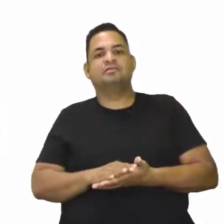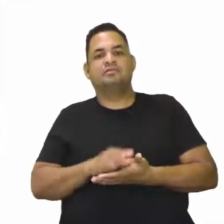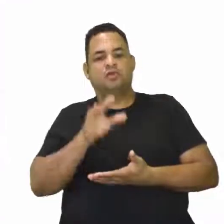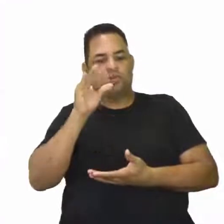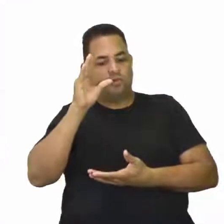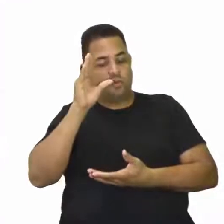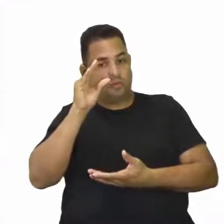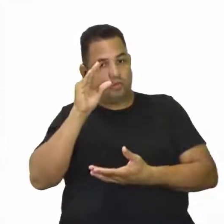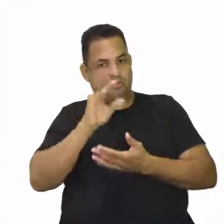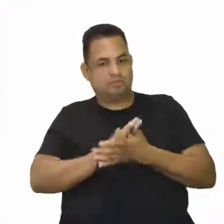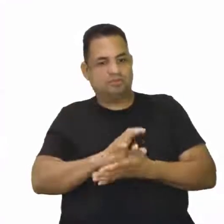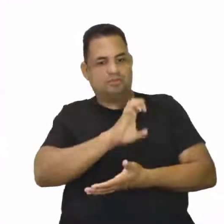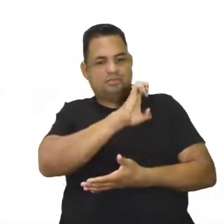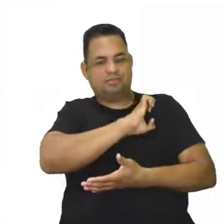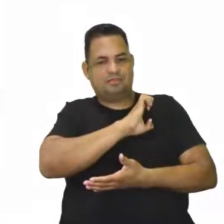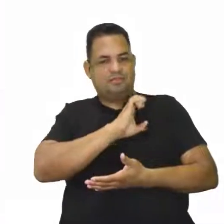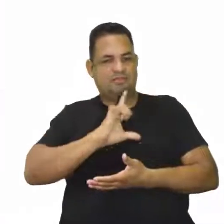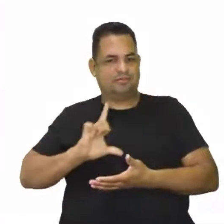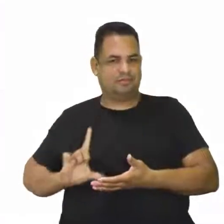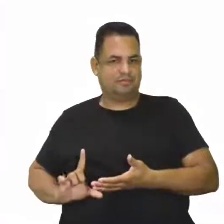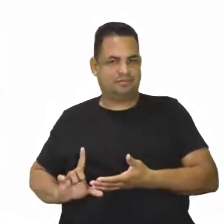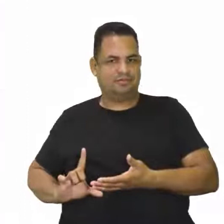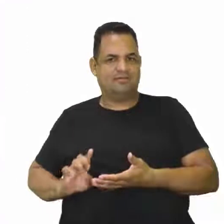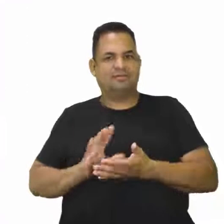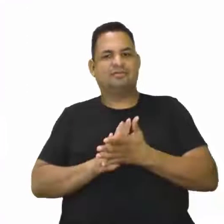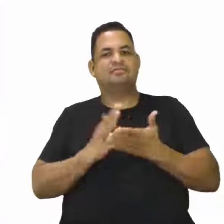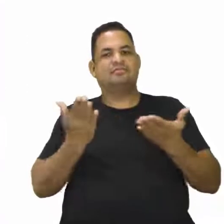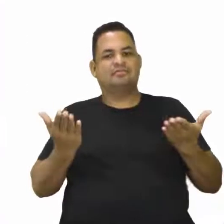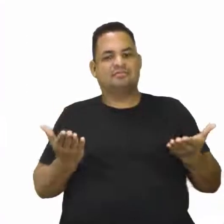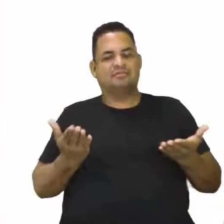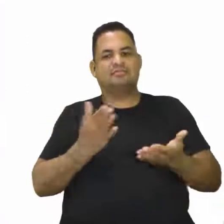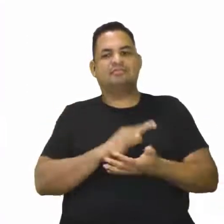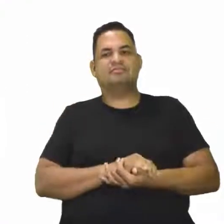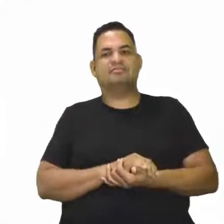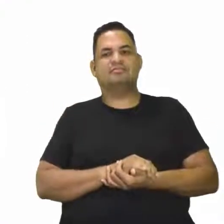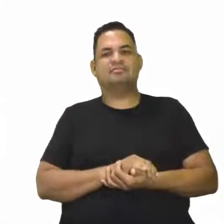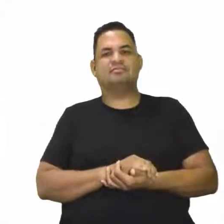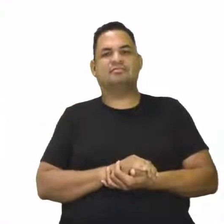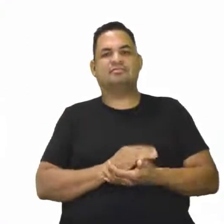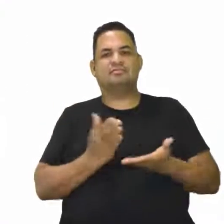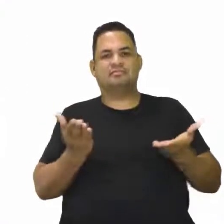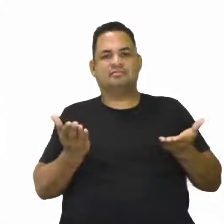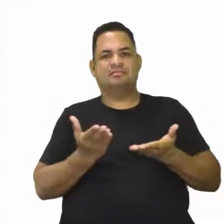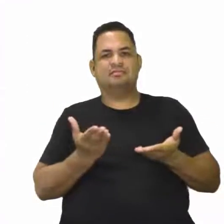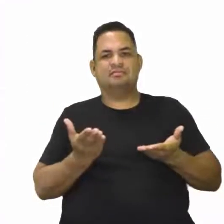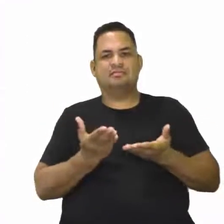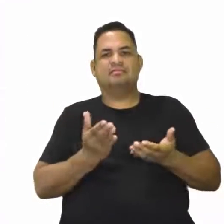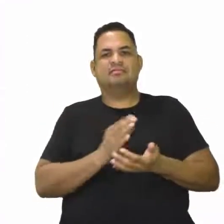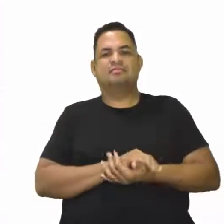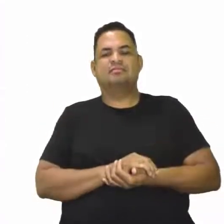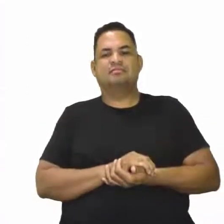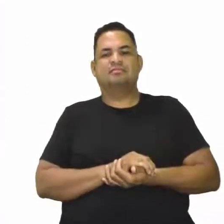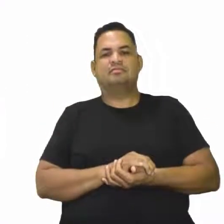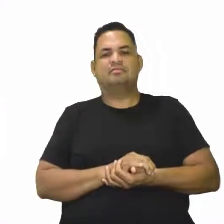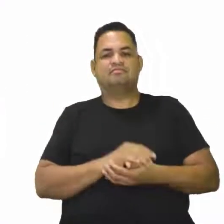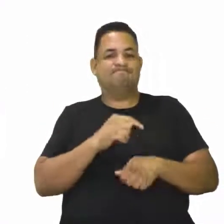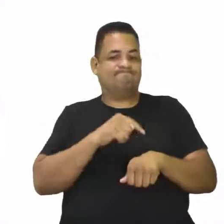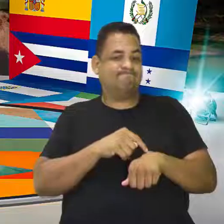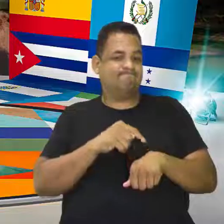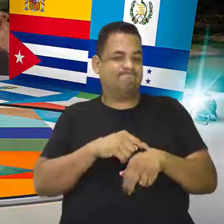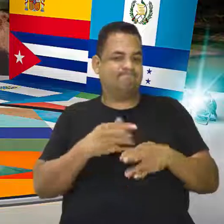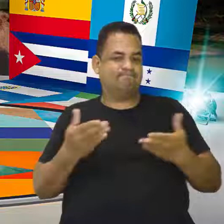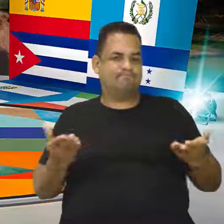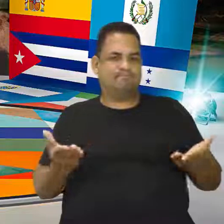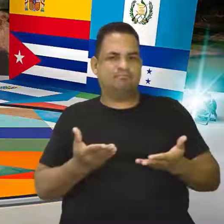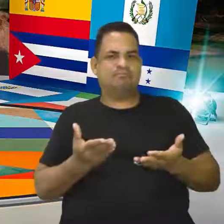El Salvador, tá bom? Então, galerinha, agora é aquele